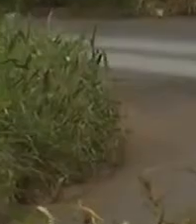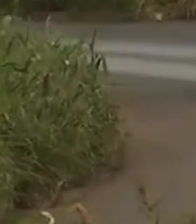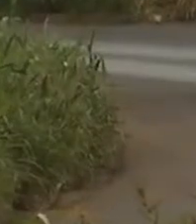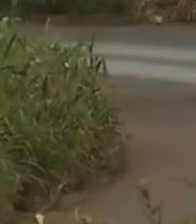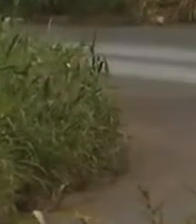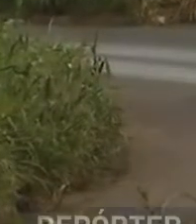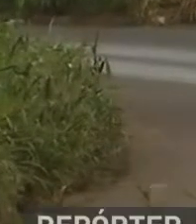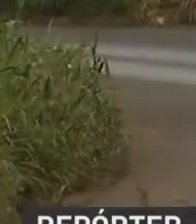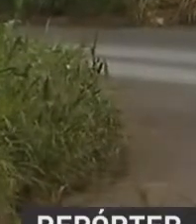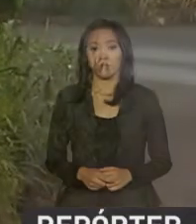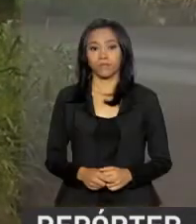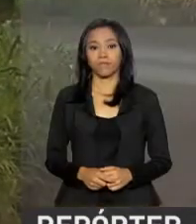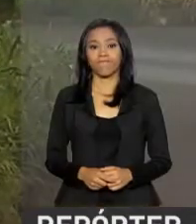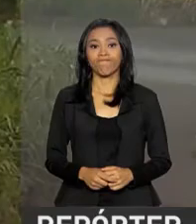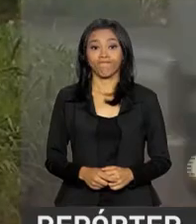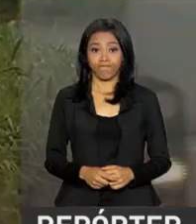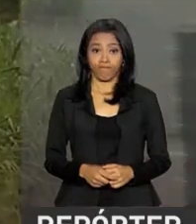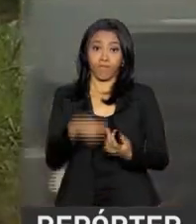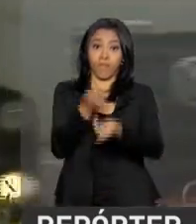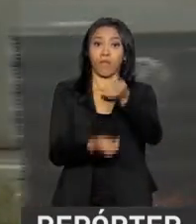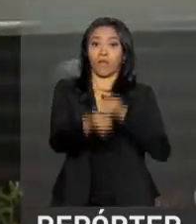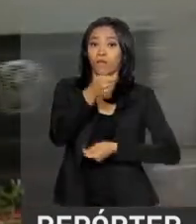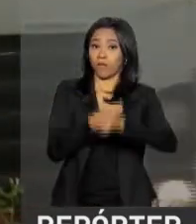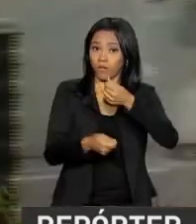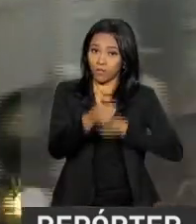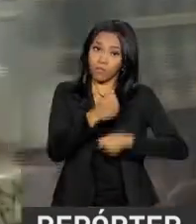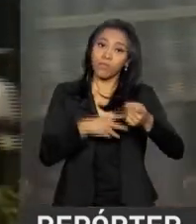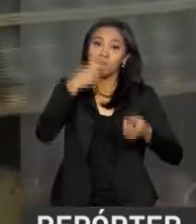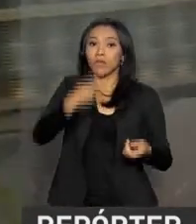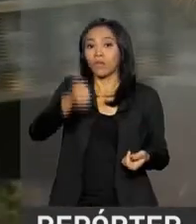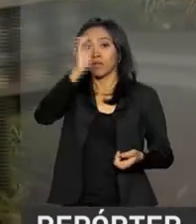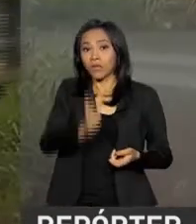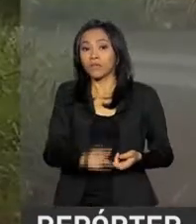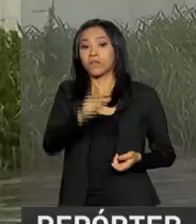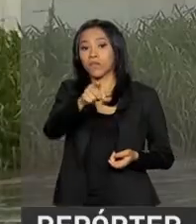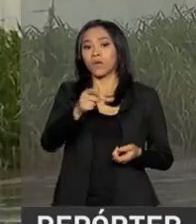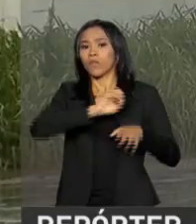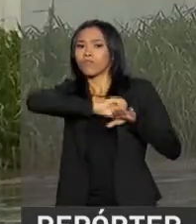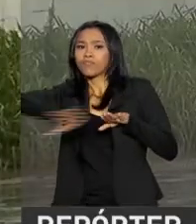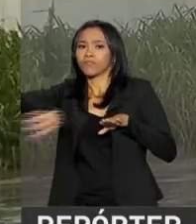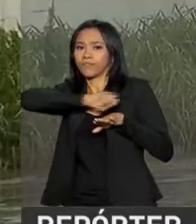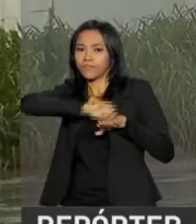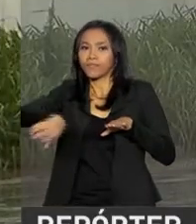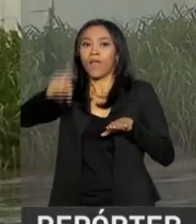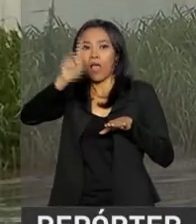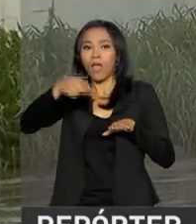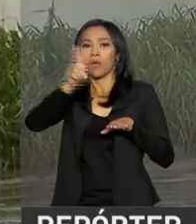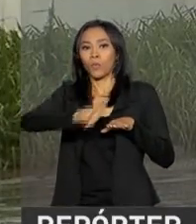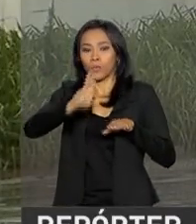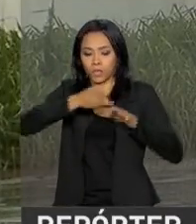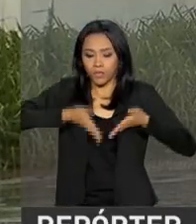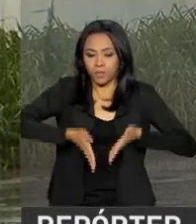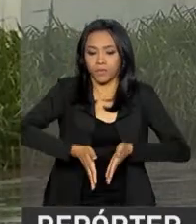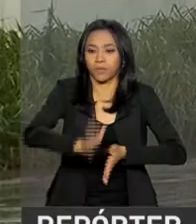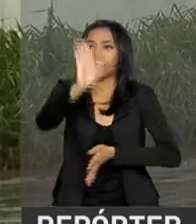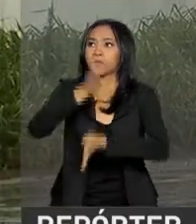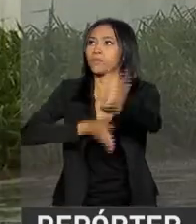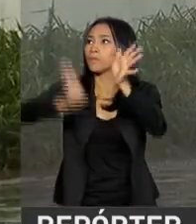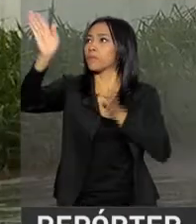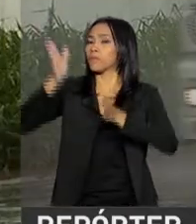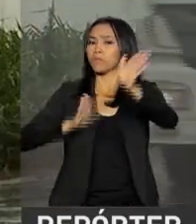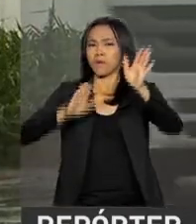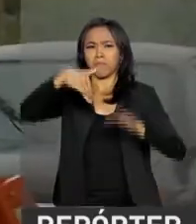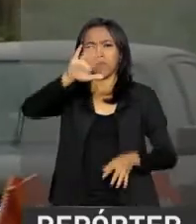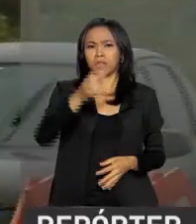a economia nacional concentra o escoamento da produção em rodovias segundo o ibge mais de 60% do transporte